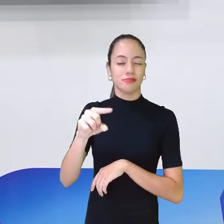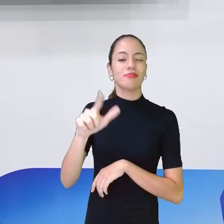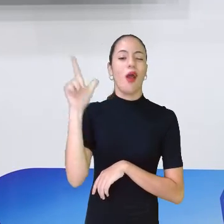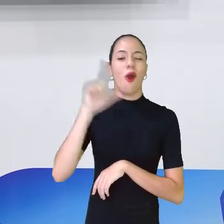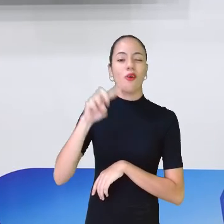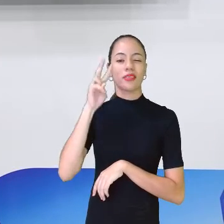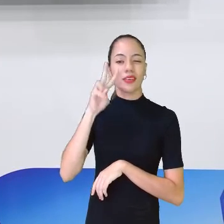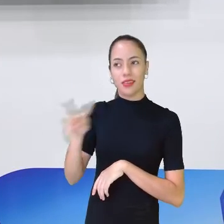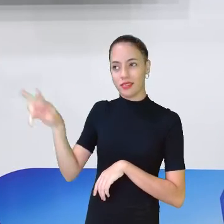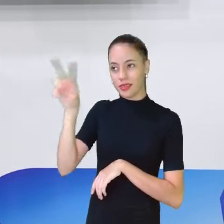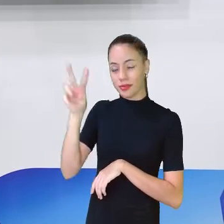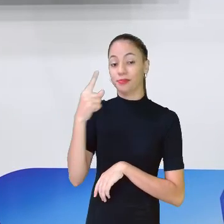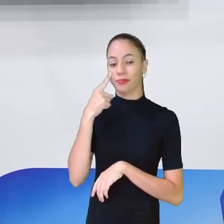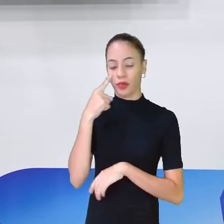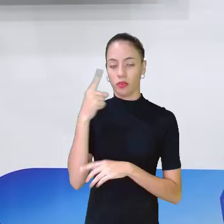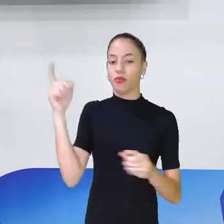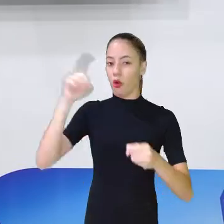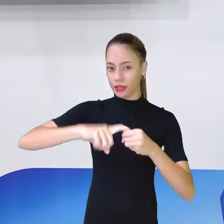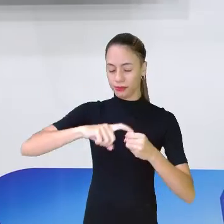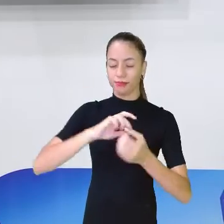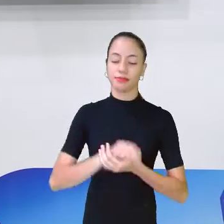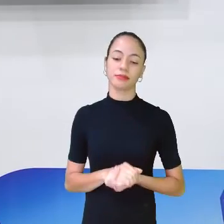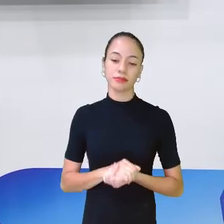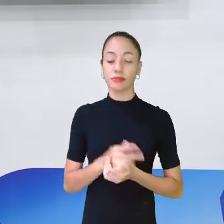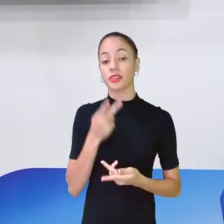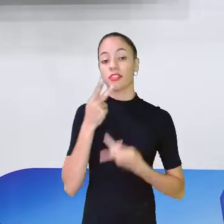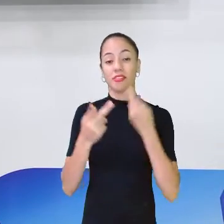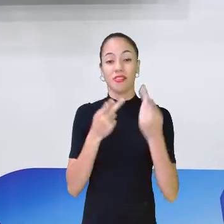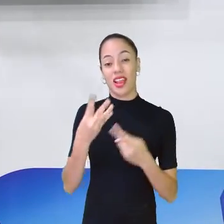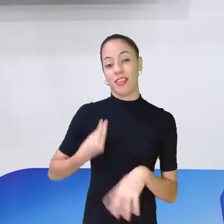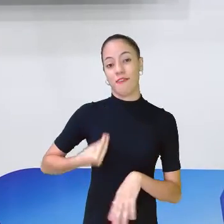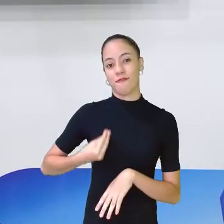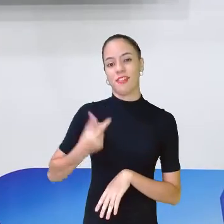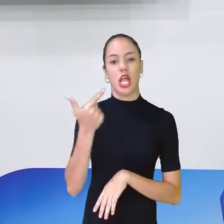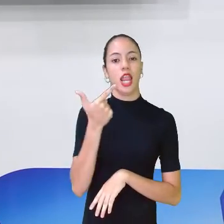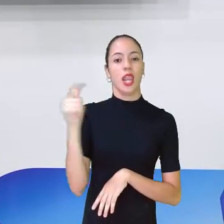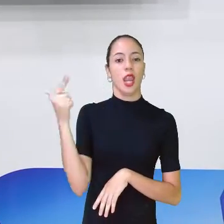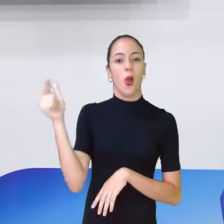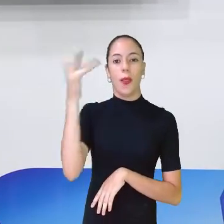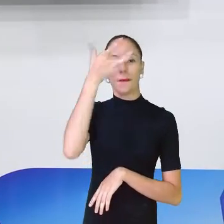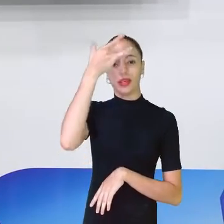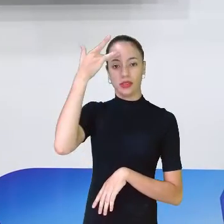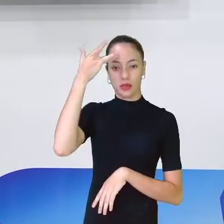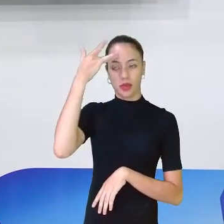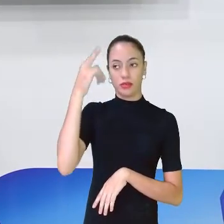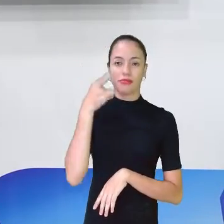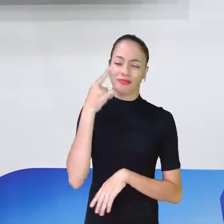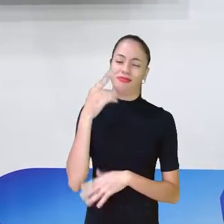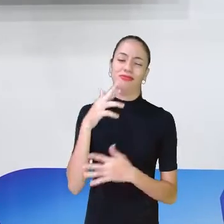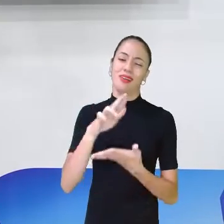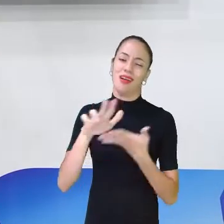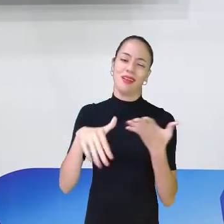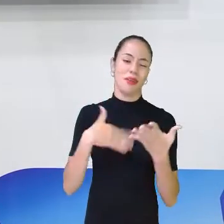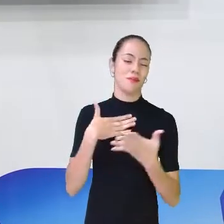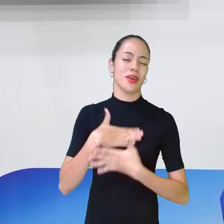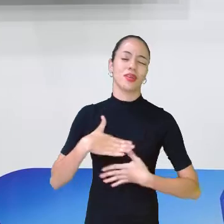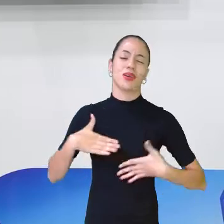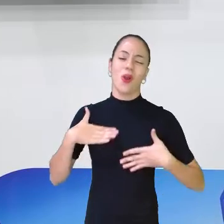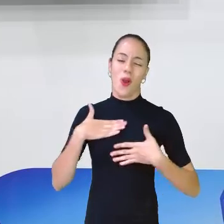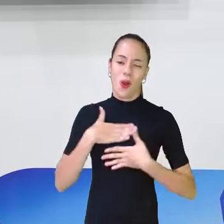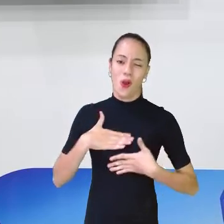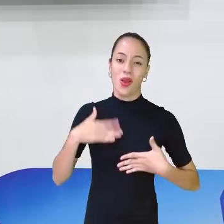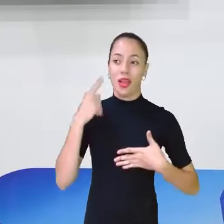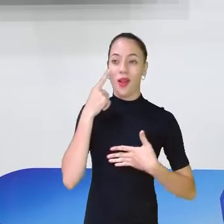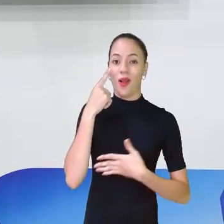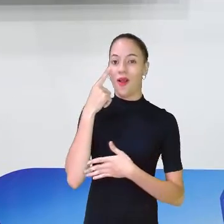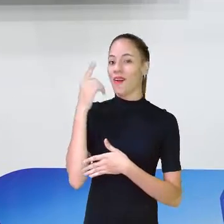disso de falar da vida alheia, tem muita gente que gosta. Não só no ambiente de trabalho, não. Sim. Em outros lugares. Olha aí, ó, na